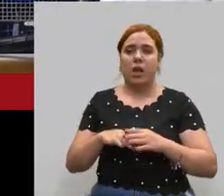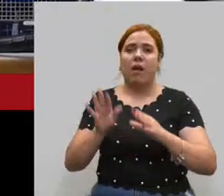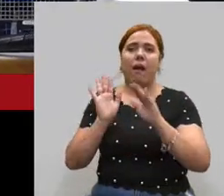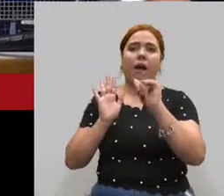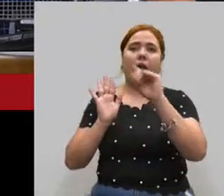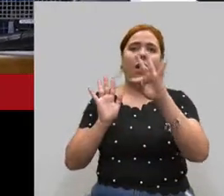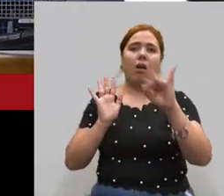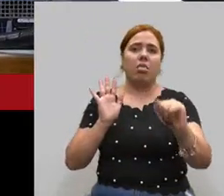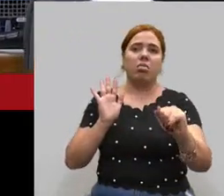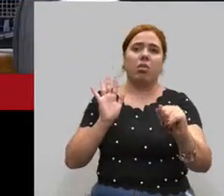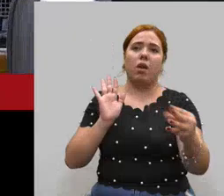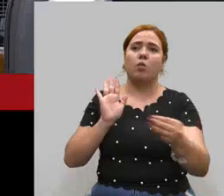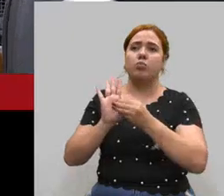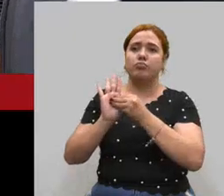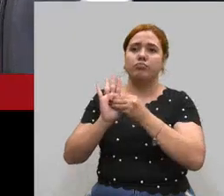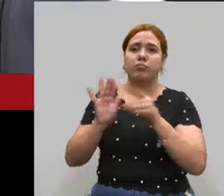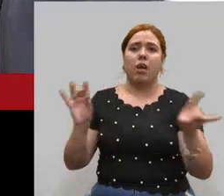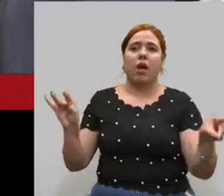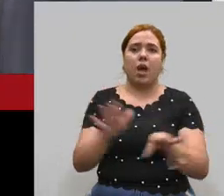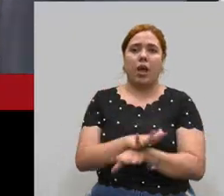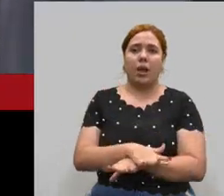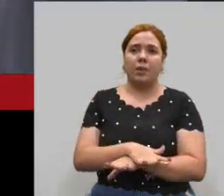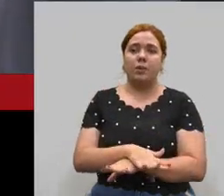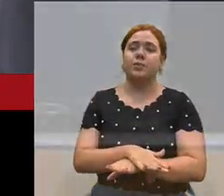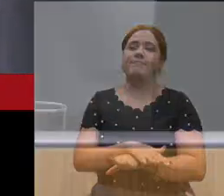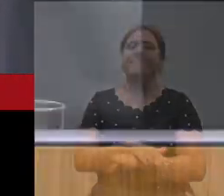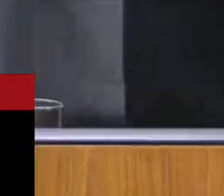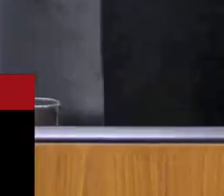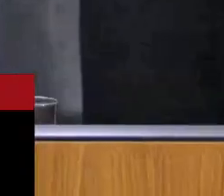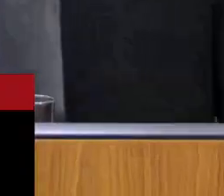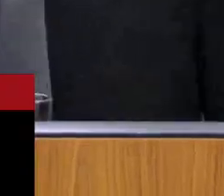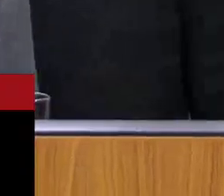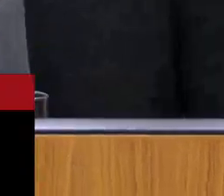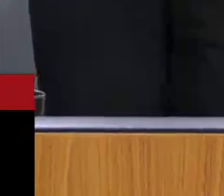e encerra os trabalhos Muito obrigado a todos